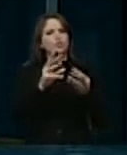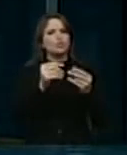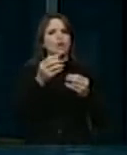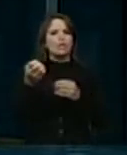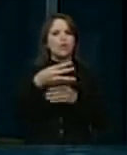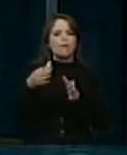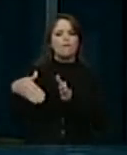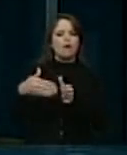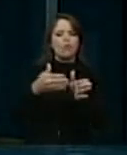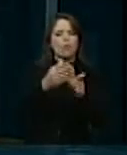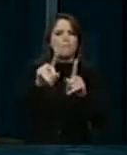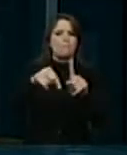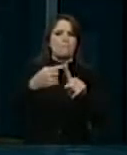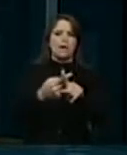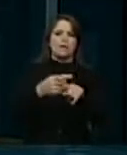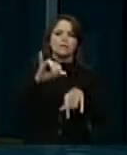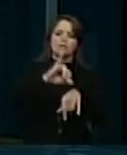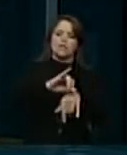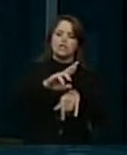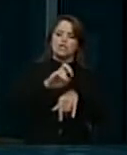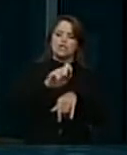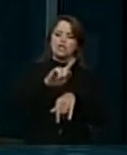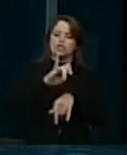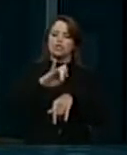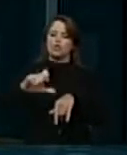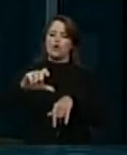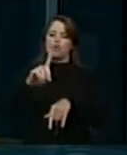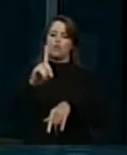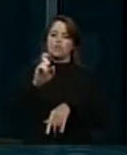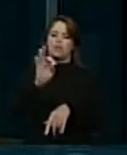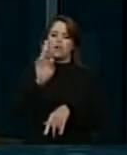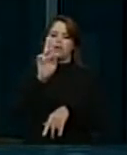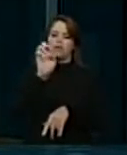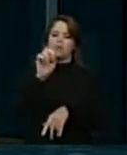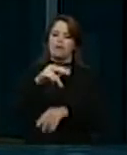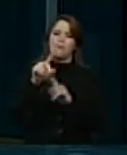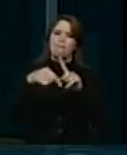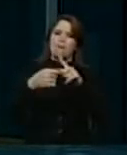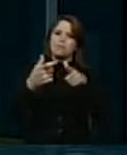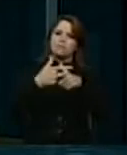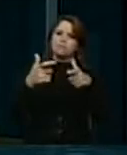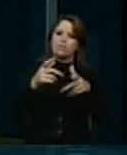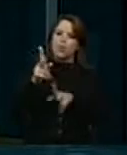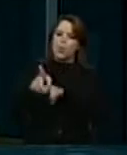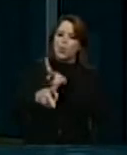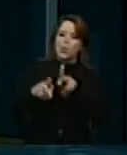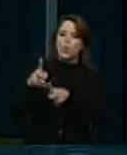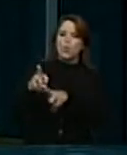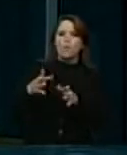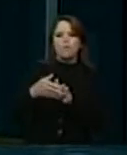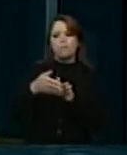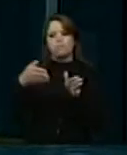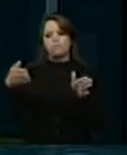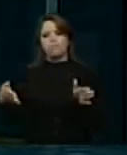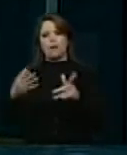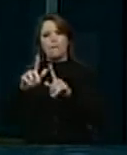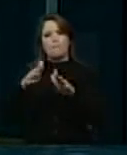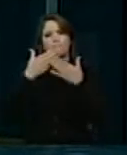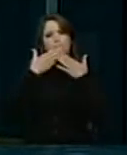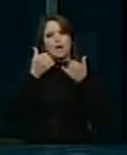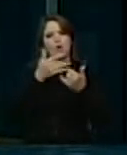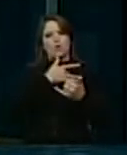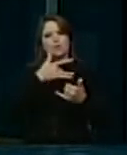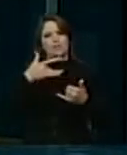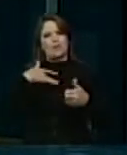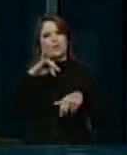novas avenidas, sede regional do DETRAN, ampliação das estações de trem, melhoramento da rede de